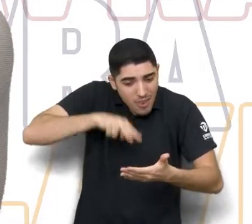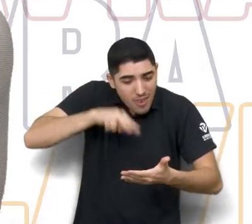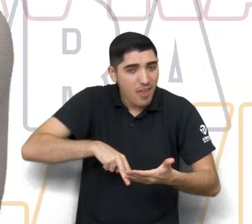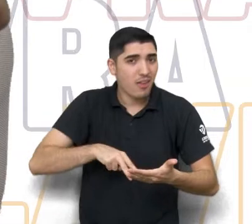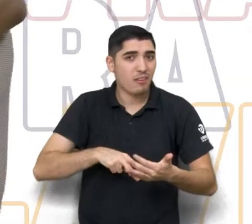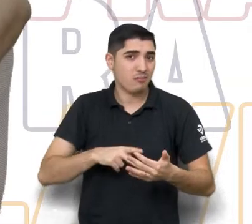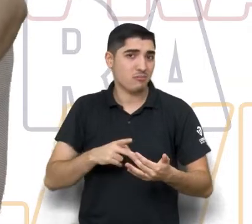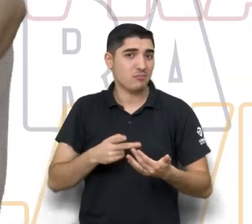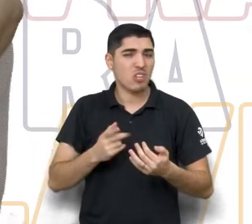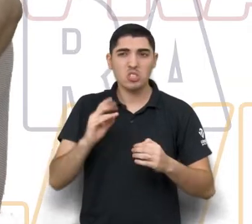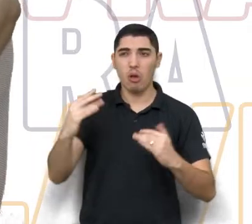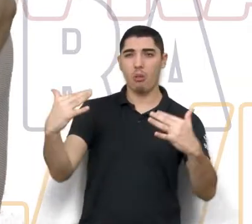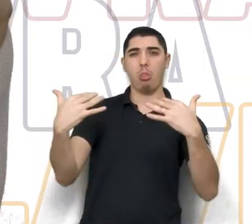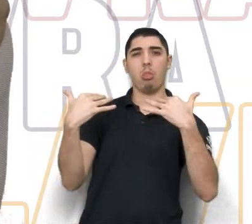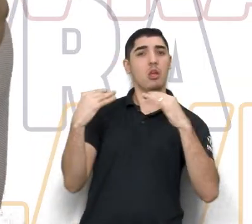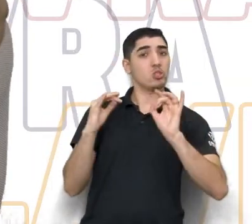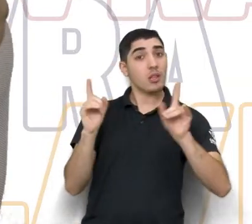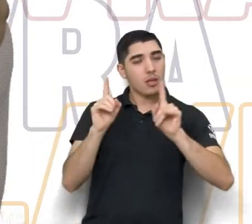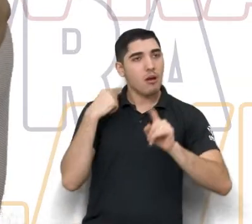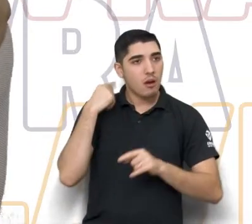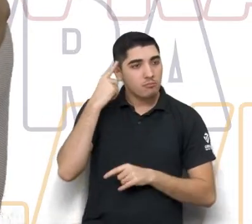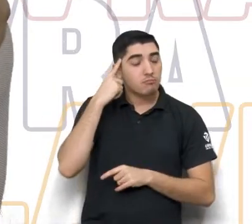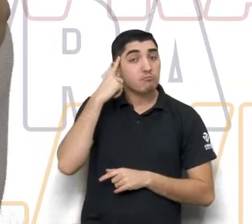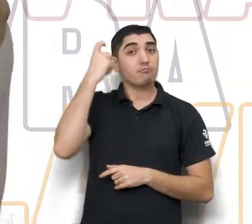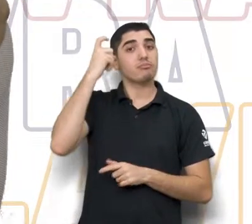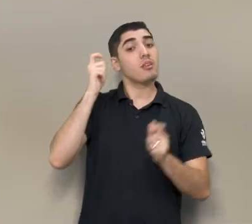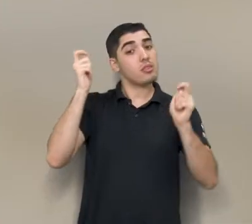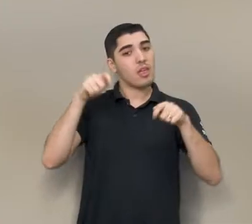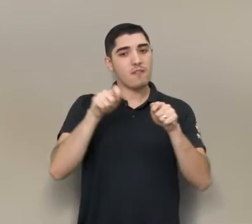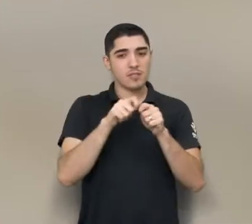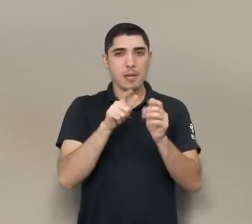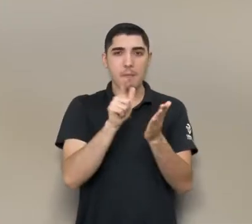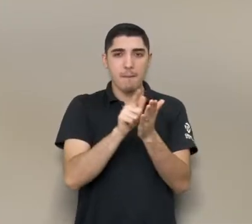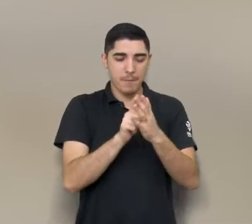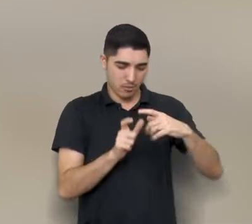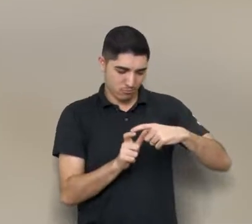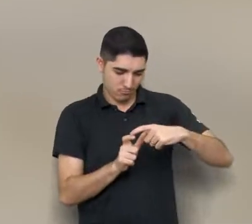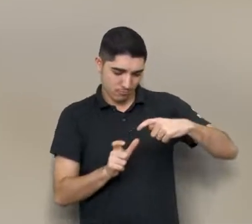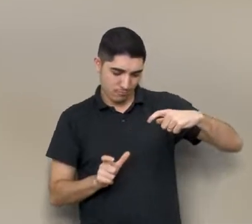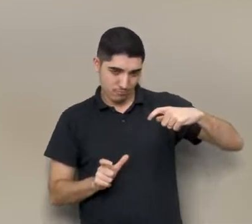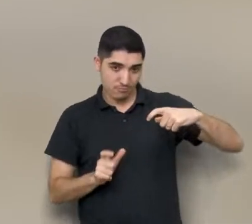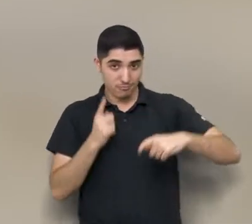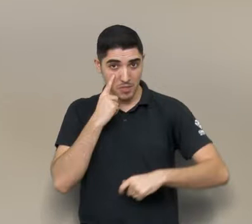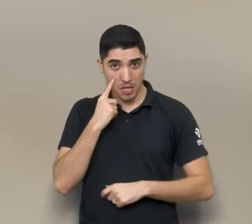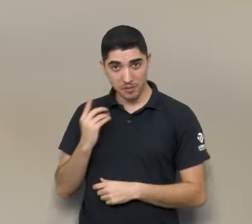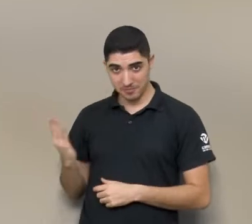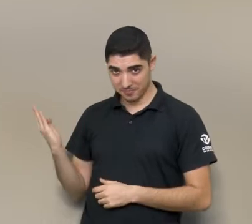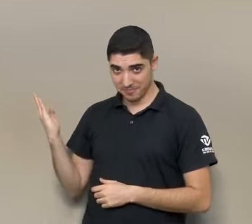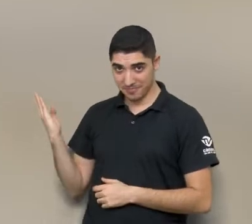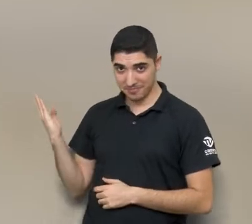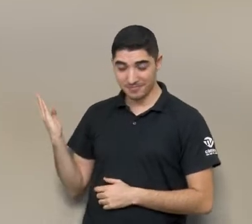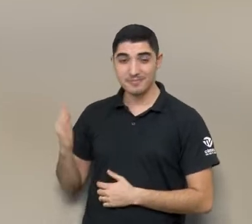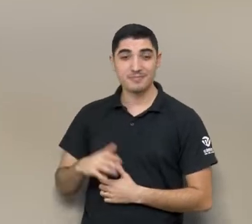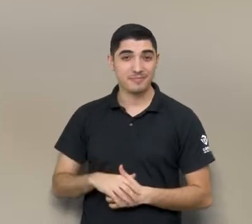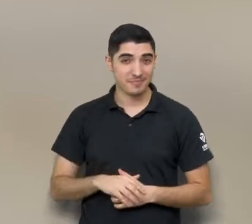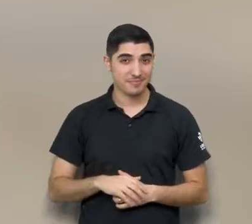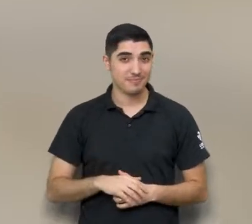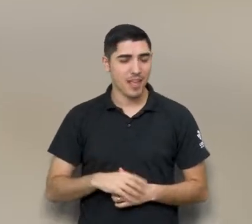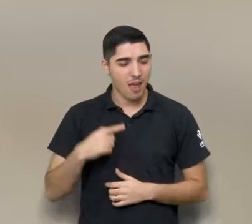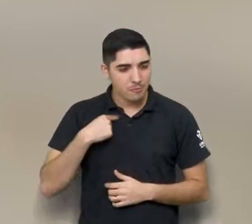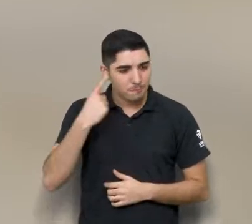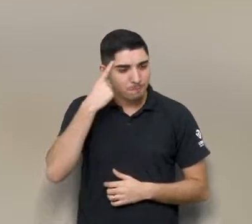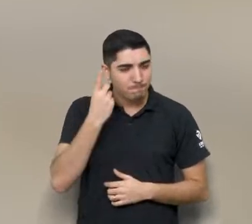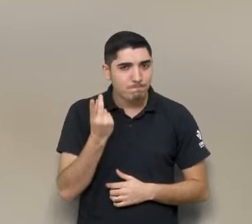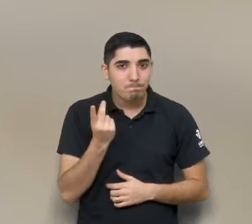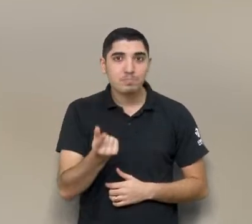poesia. E aí me veio a ideia de fazer o panfleto. Que evidentemente foi uma